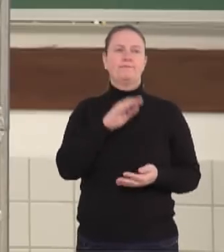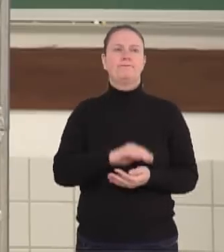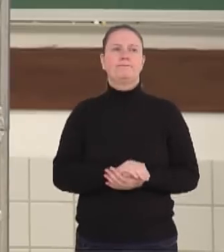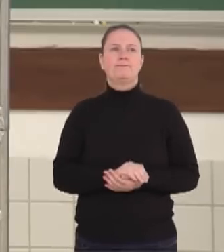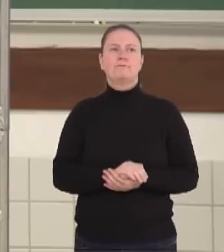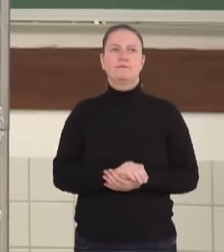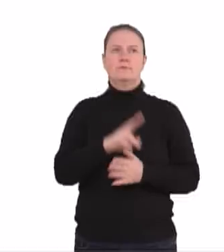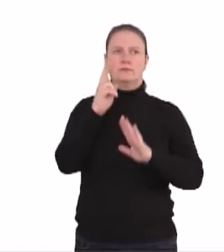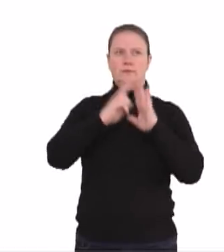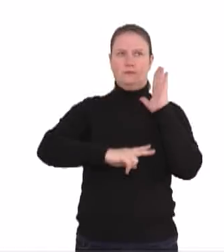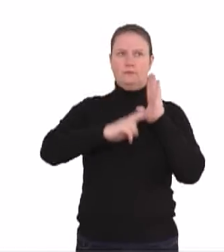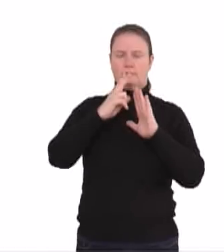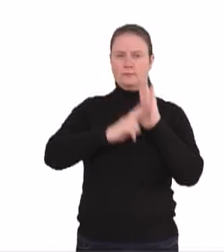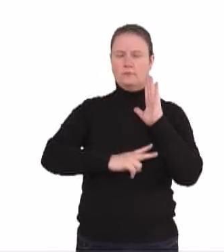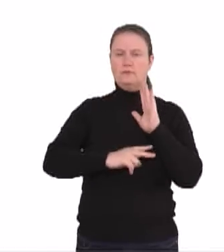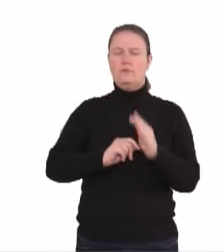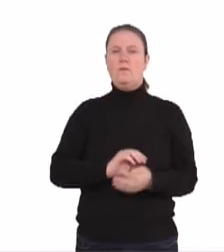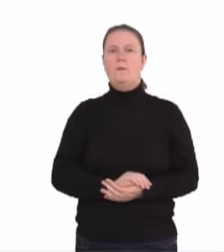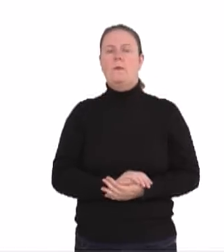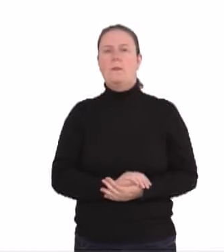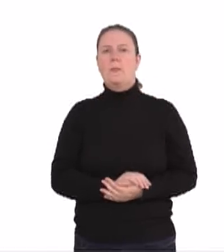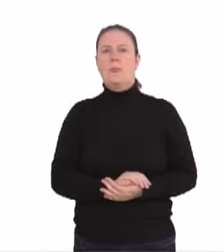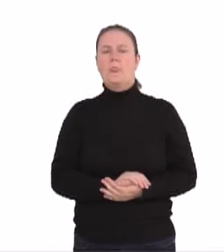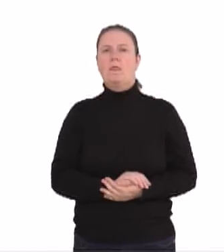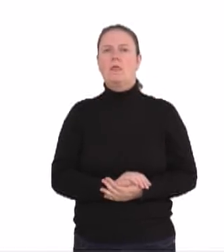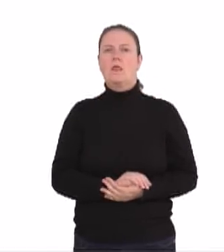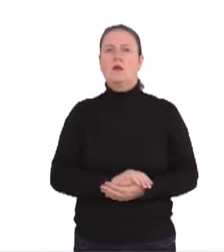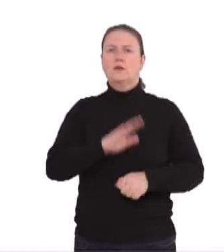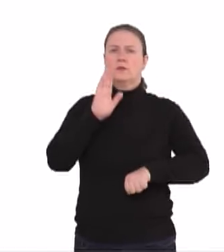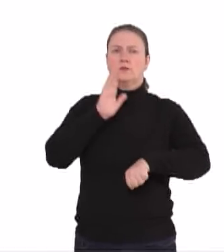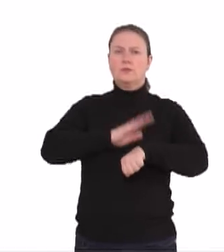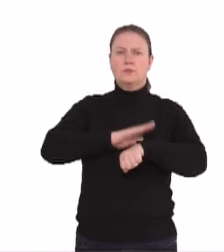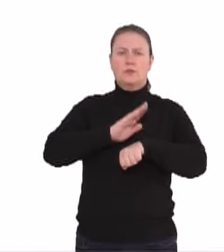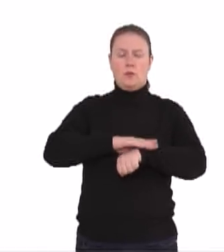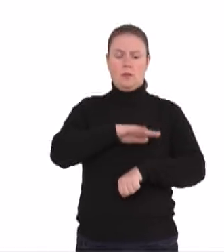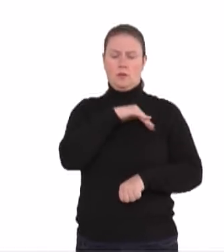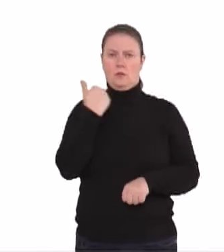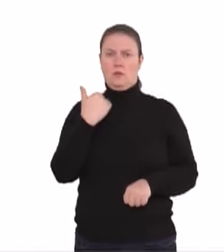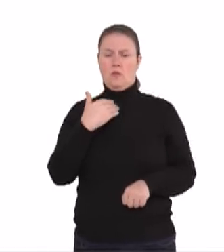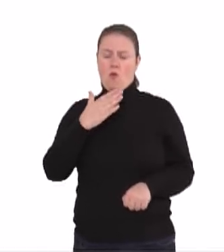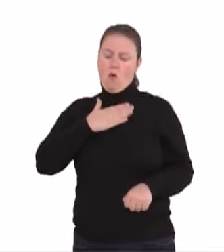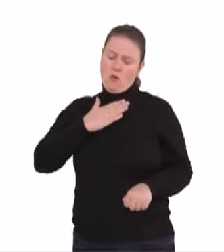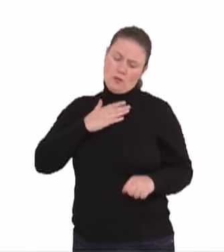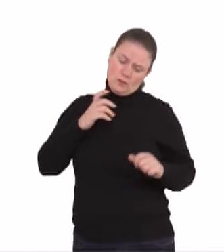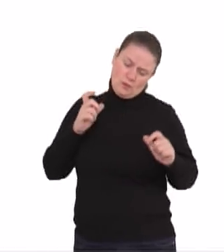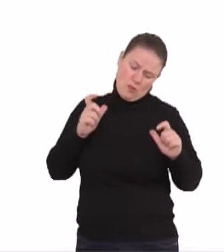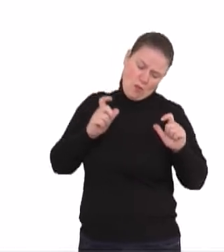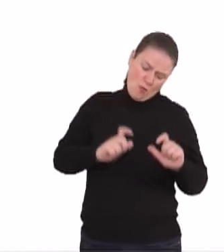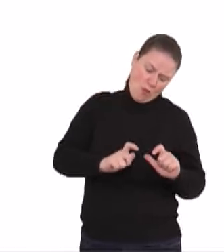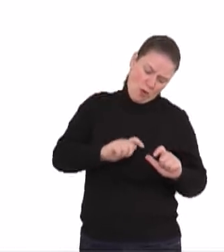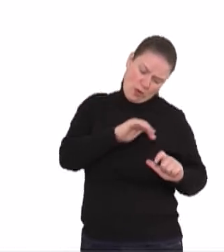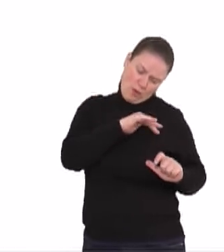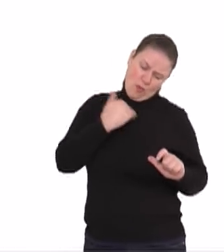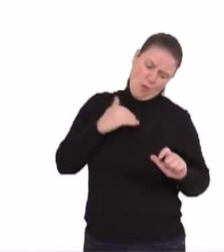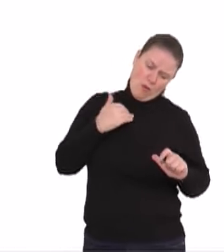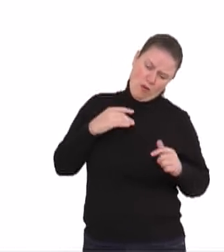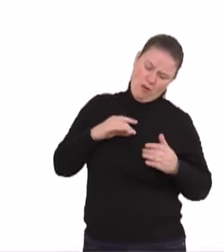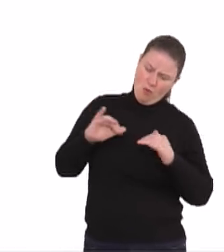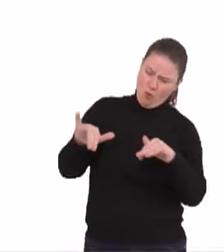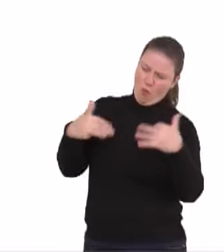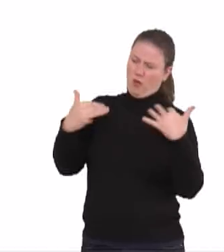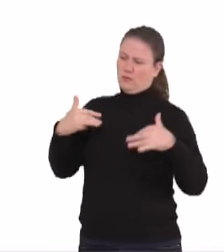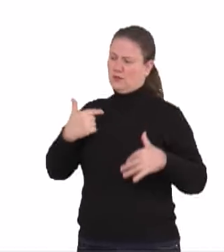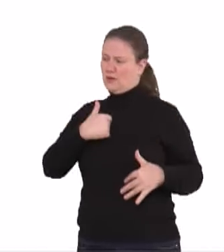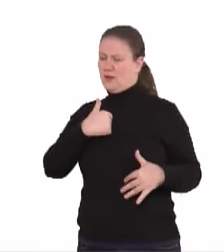né? Então, eu escolhi esse canto inicial aqui, que ele diz assim, no momento da morte. Meu canto de morte, guerreiros ouvi, sou filho